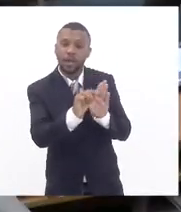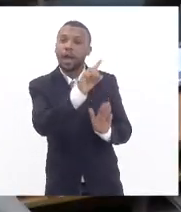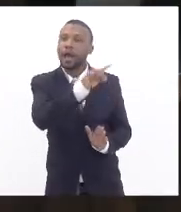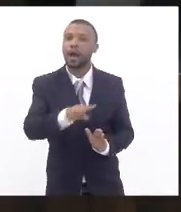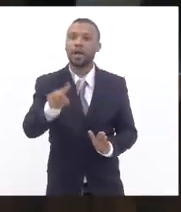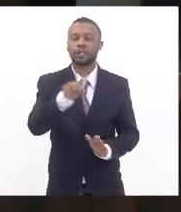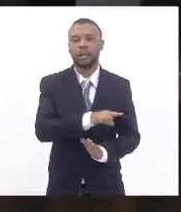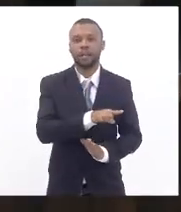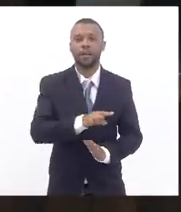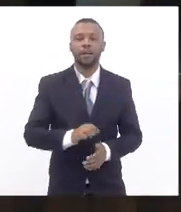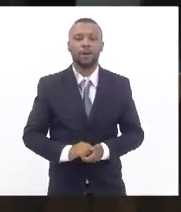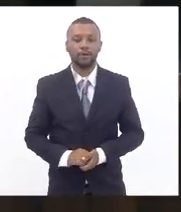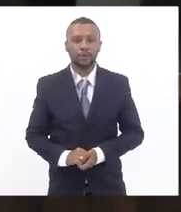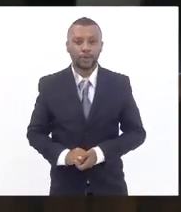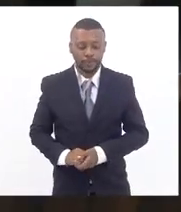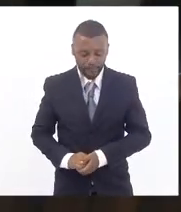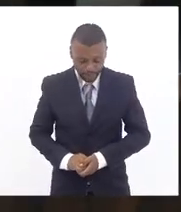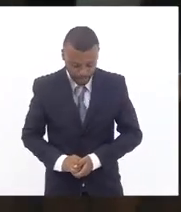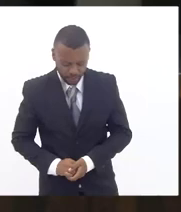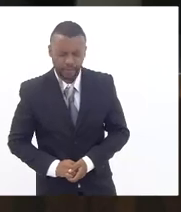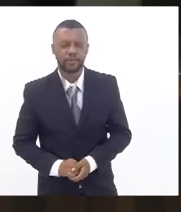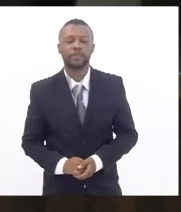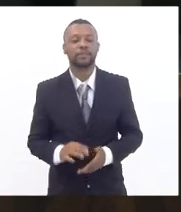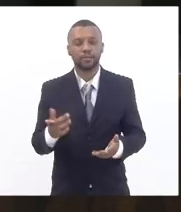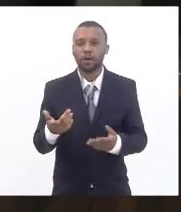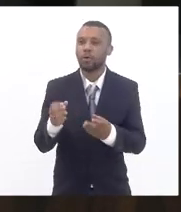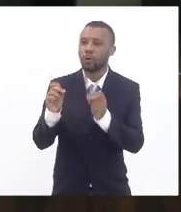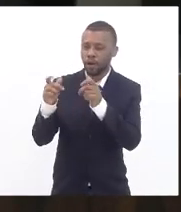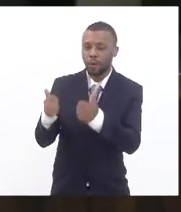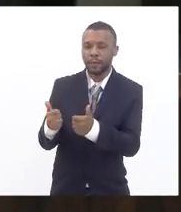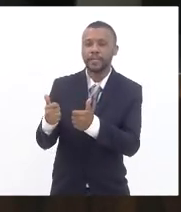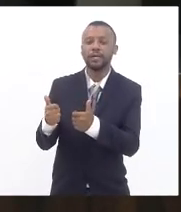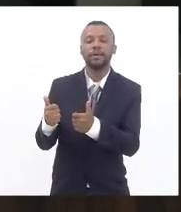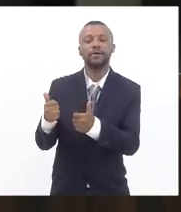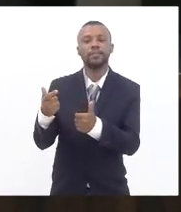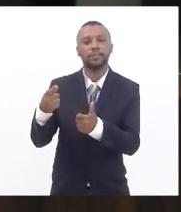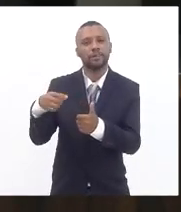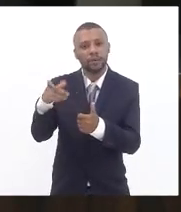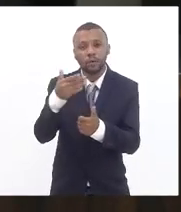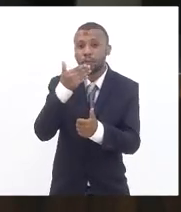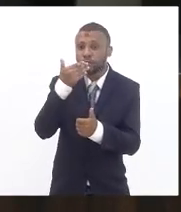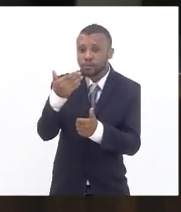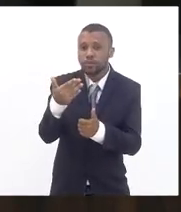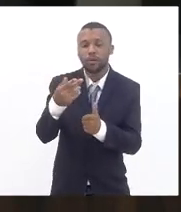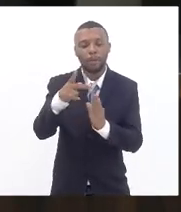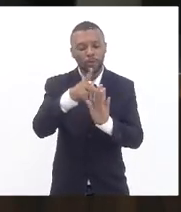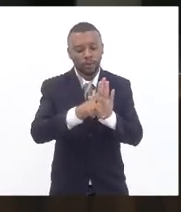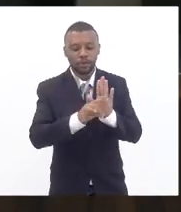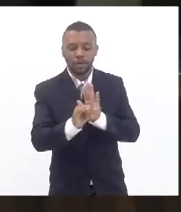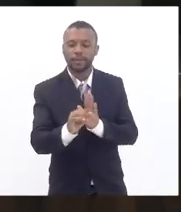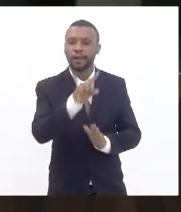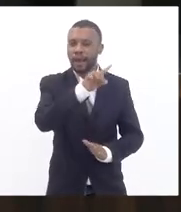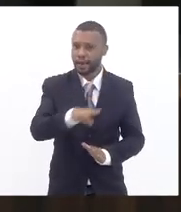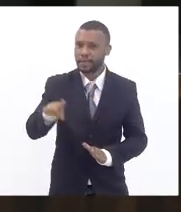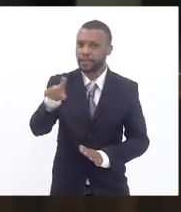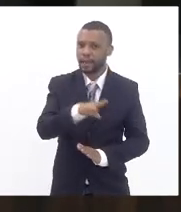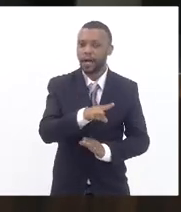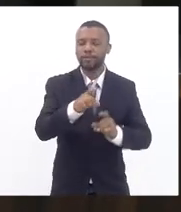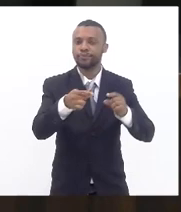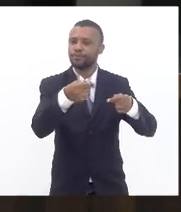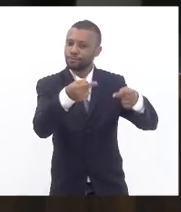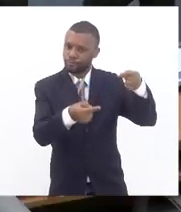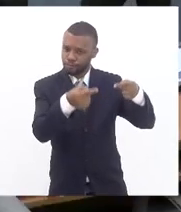Perfeito, deputado. Então, está deferido o pedido de Vossa Excelência, a pedido da autoria do projeto, para já estar retirado de